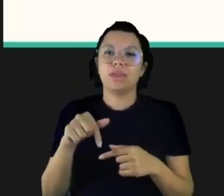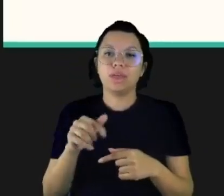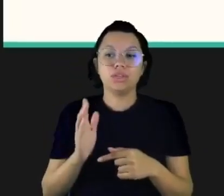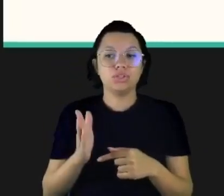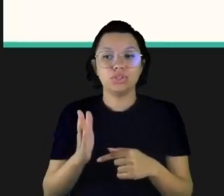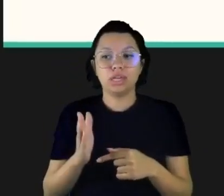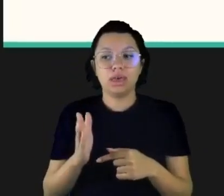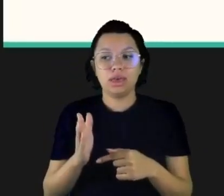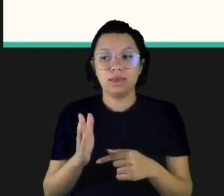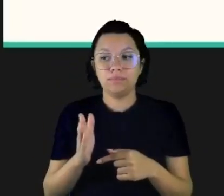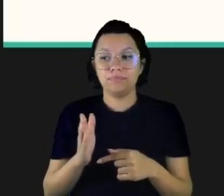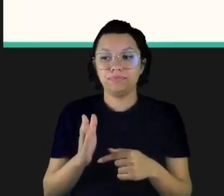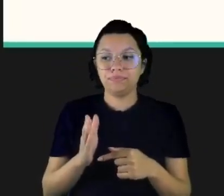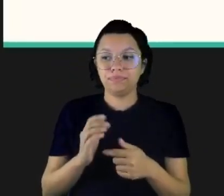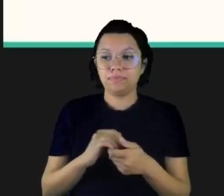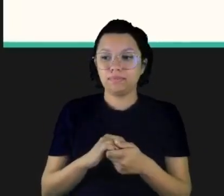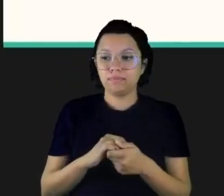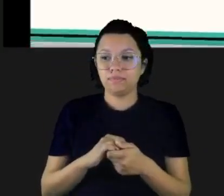negócio... Eita.